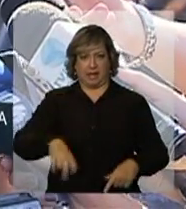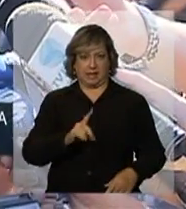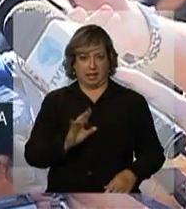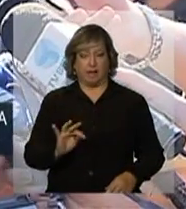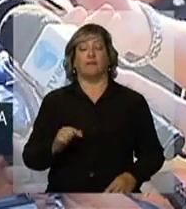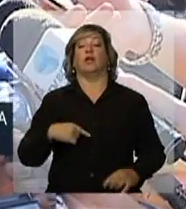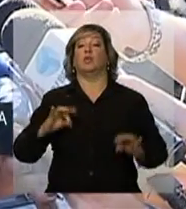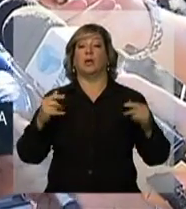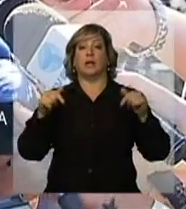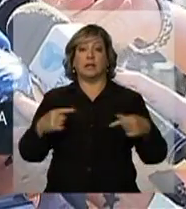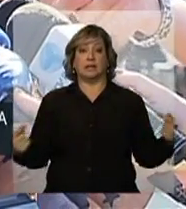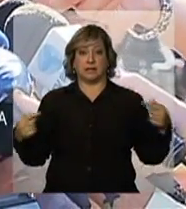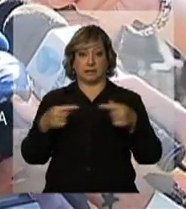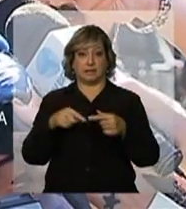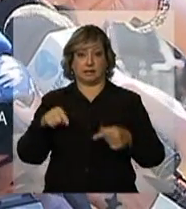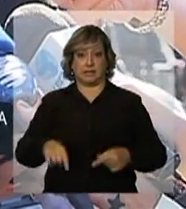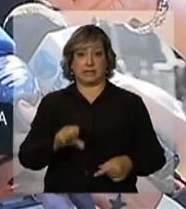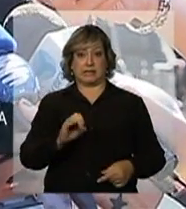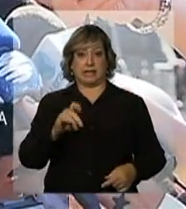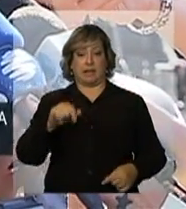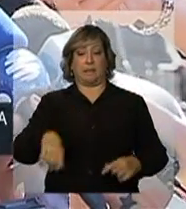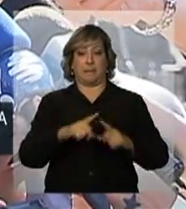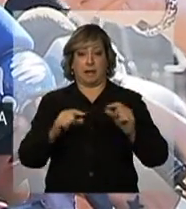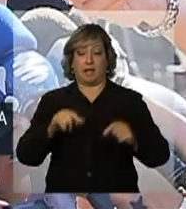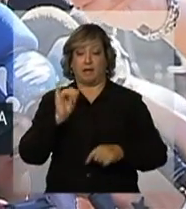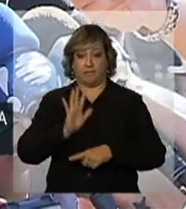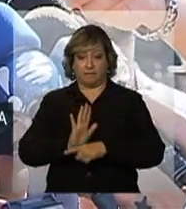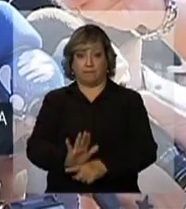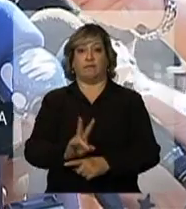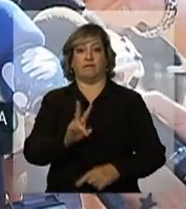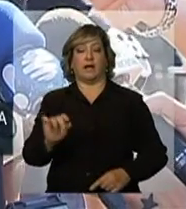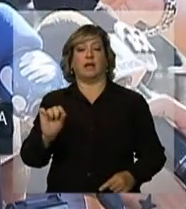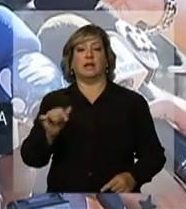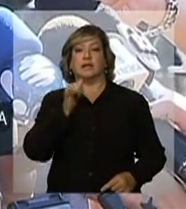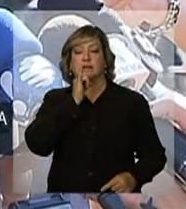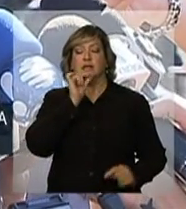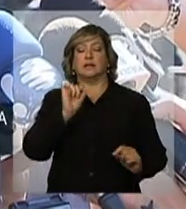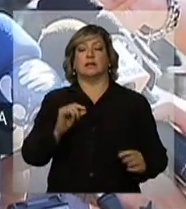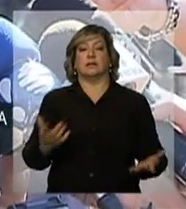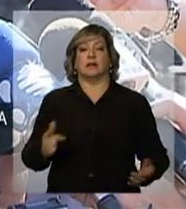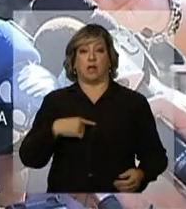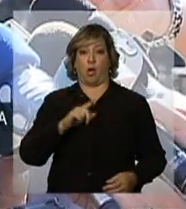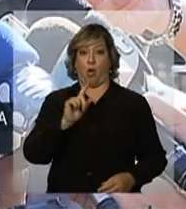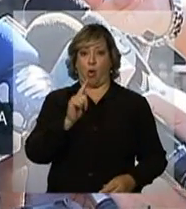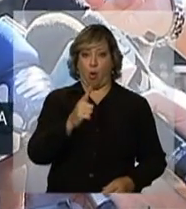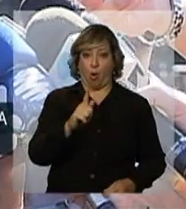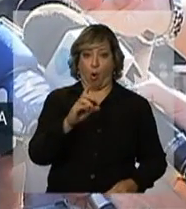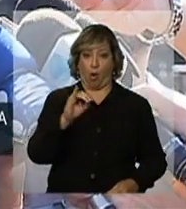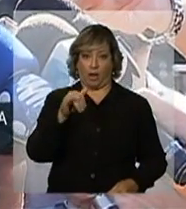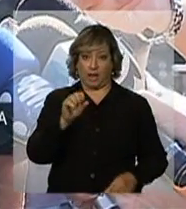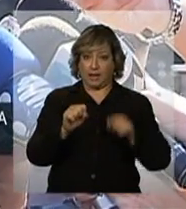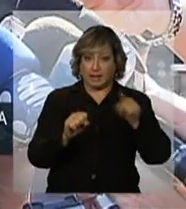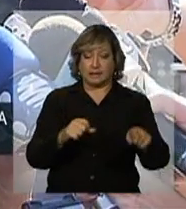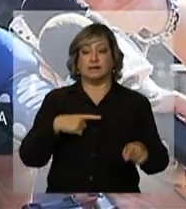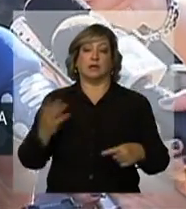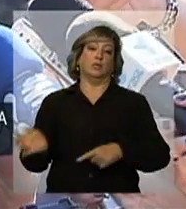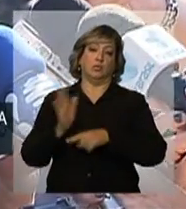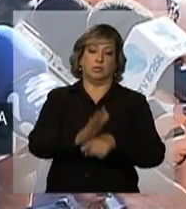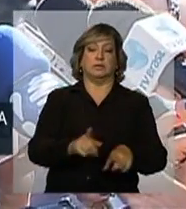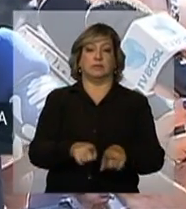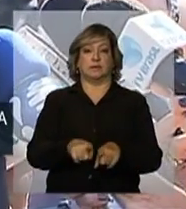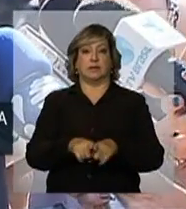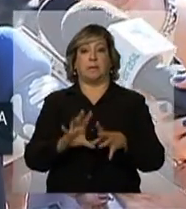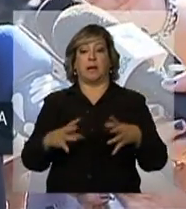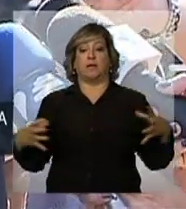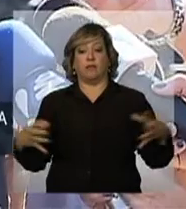sede Brasília. Eventualmente vamos proteger, por exemplo, alguma estrutura estratégica que esteja em Goiás, mas que tenha influência sobre